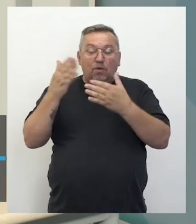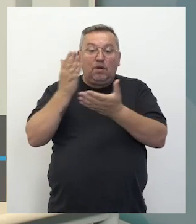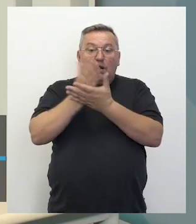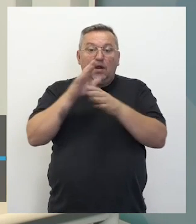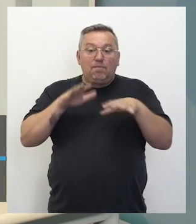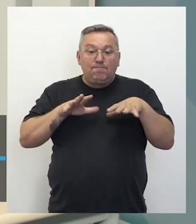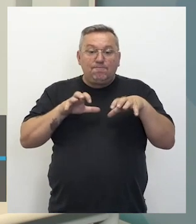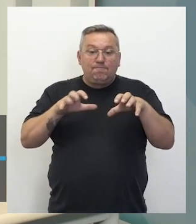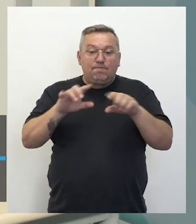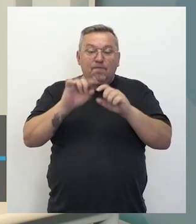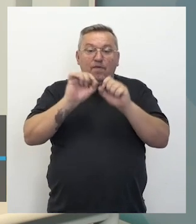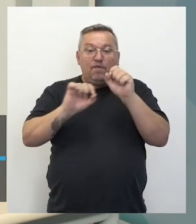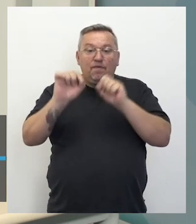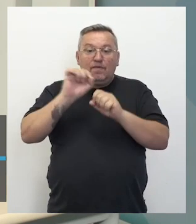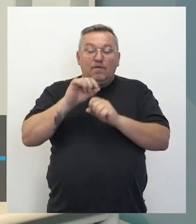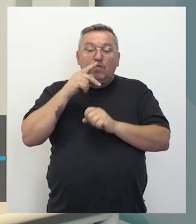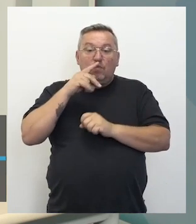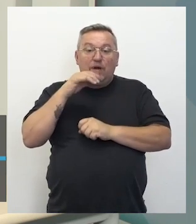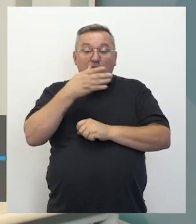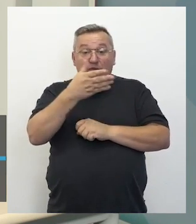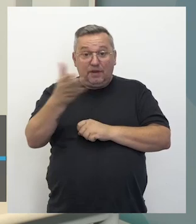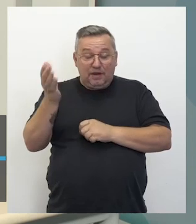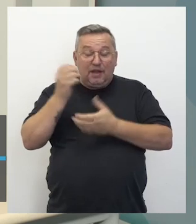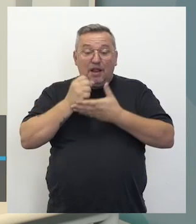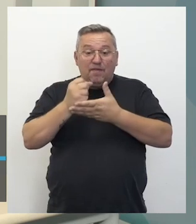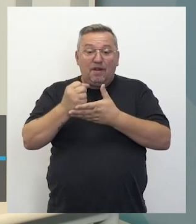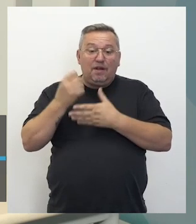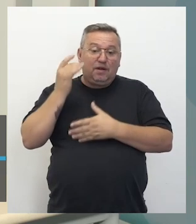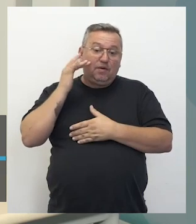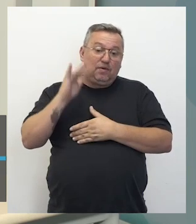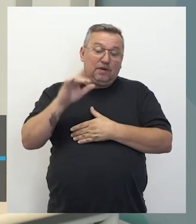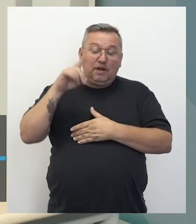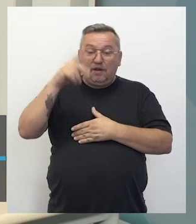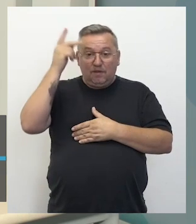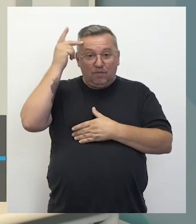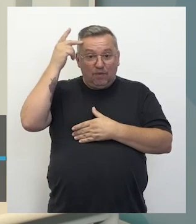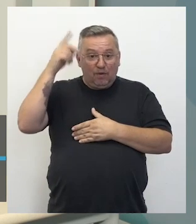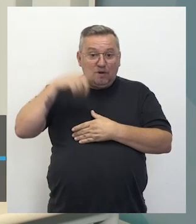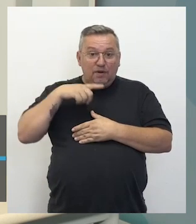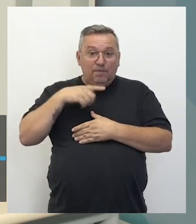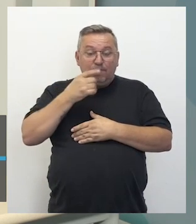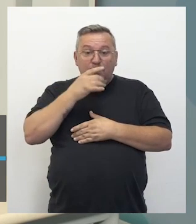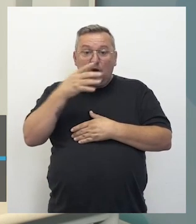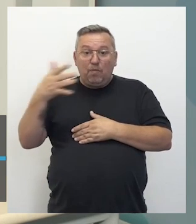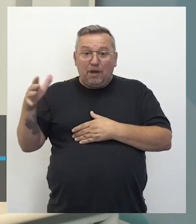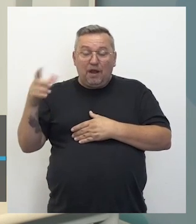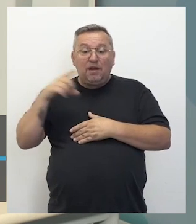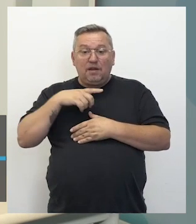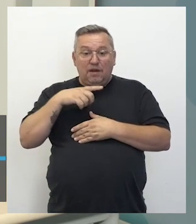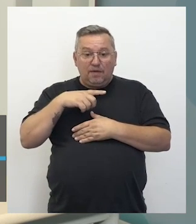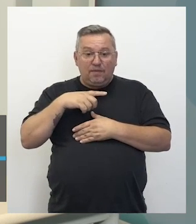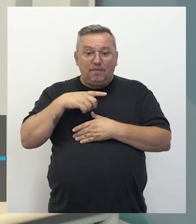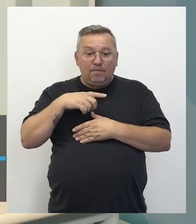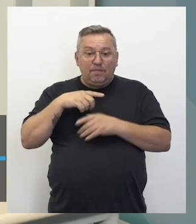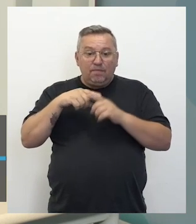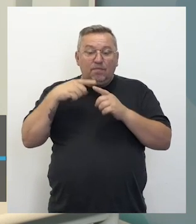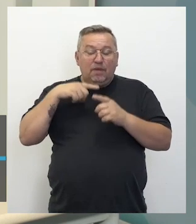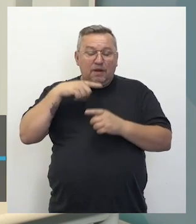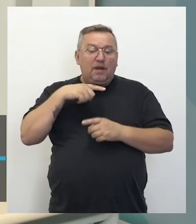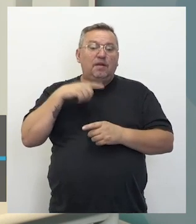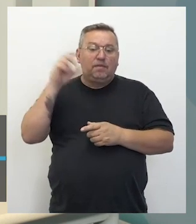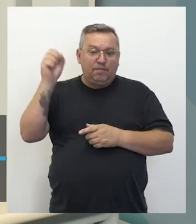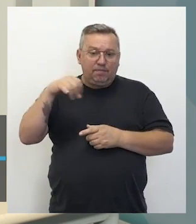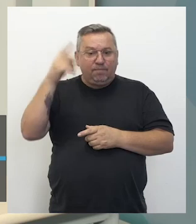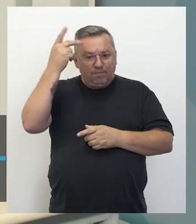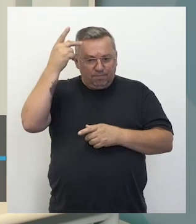gente, peçam para os pais de vocês levarem, né? Eu não sei aqui em São Paulo se é alguma praia do nosso litoral nordeste, mas provavelmente tenha, né? Tem, aqui em